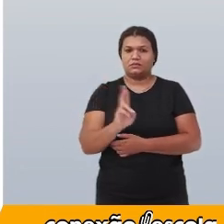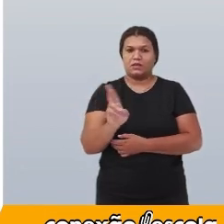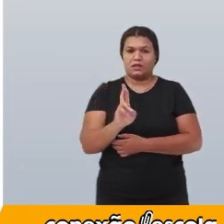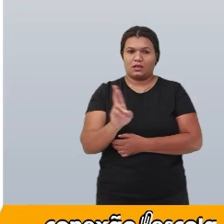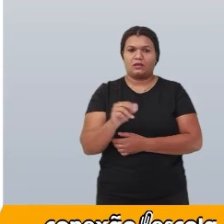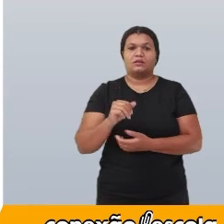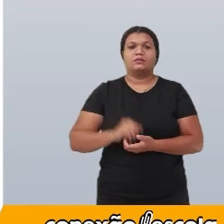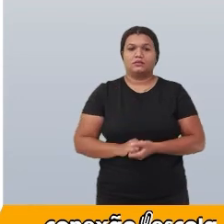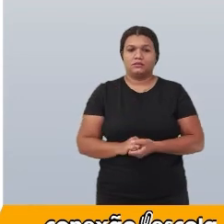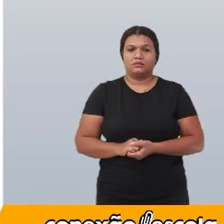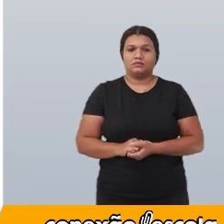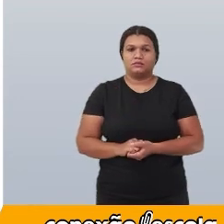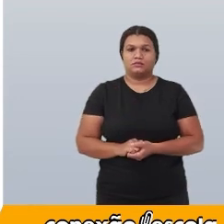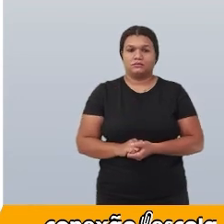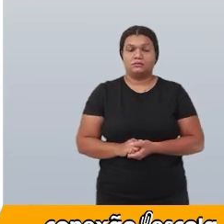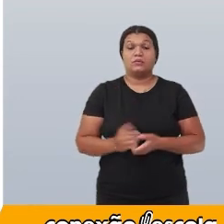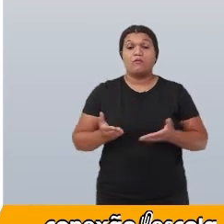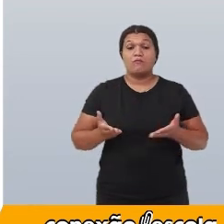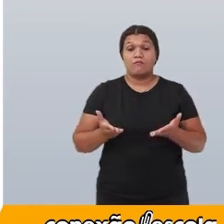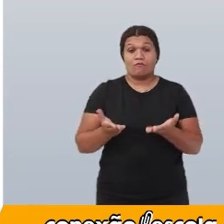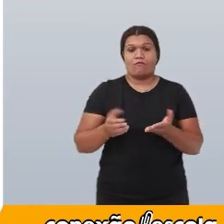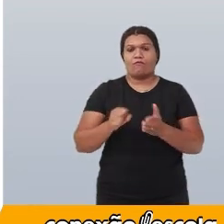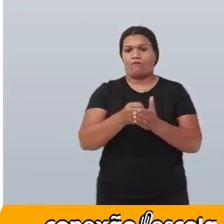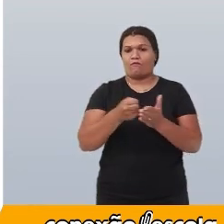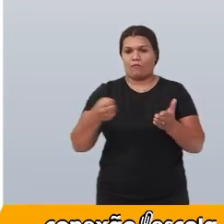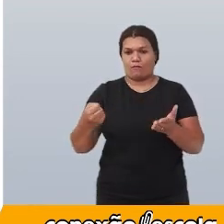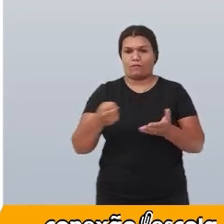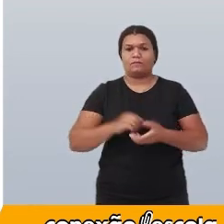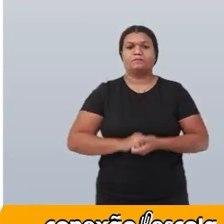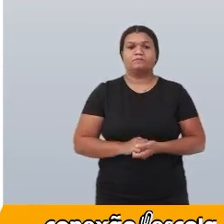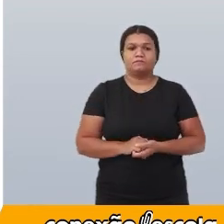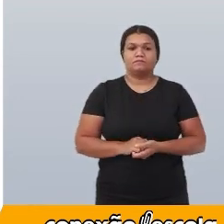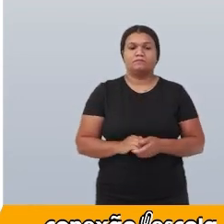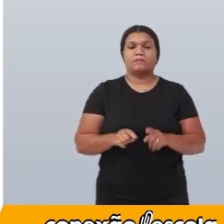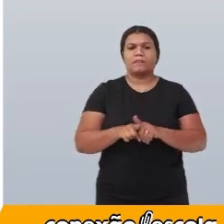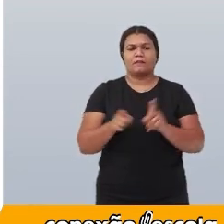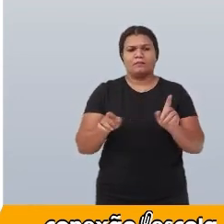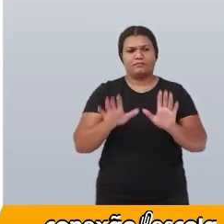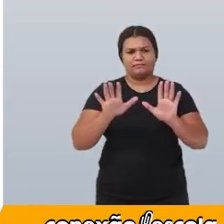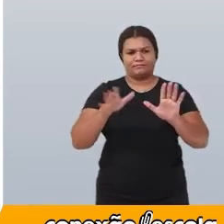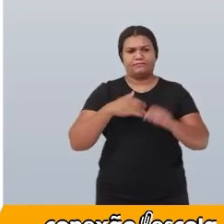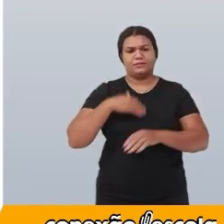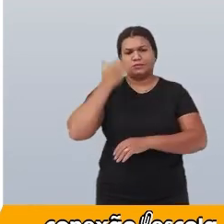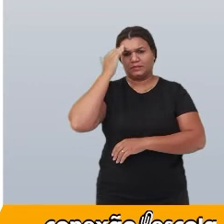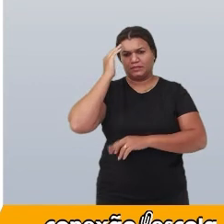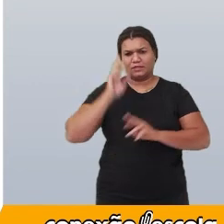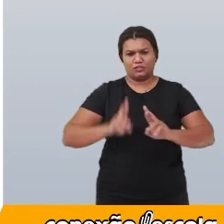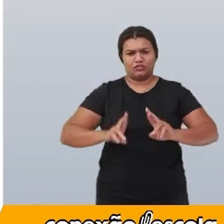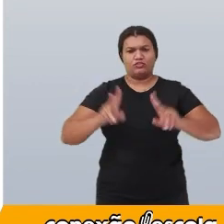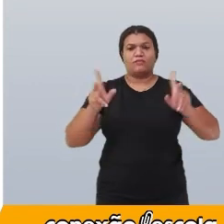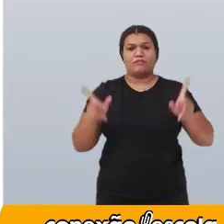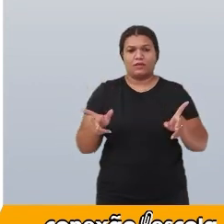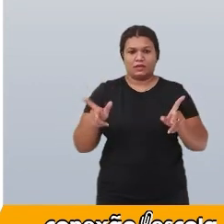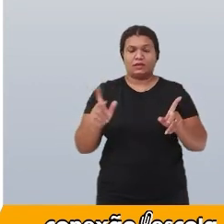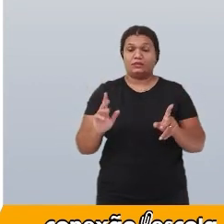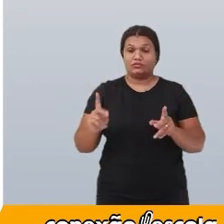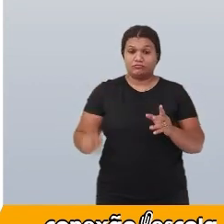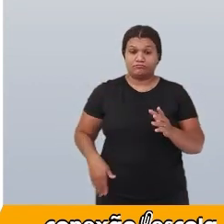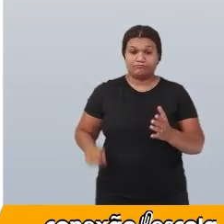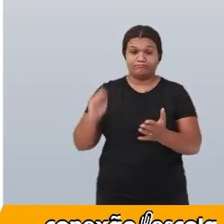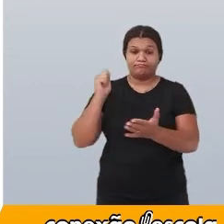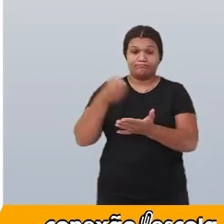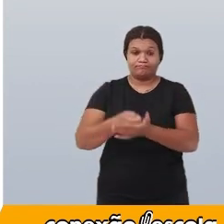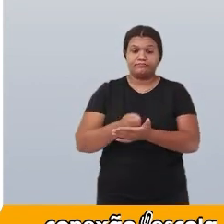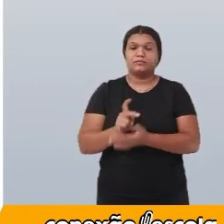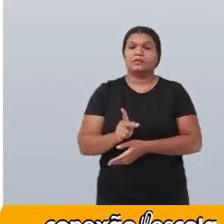503,10 pelo forno. Para eu entender a diferença do preço à vista